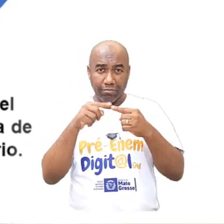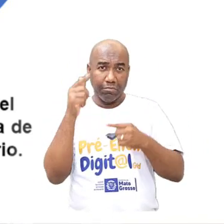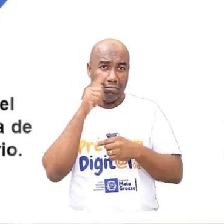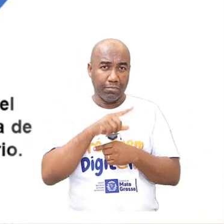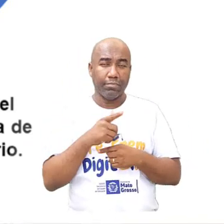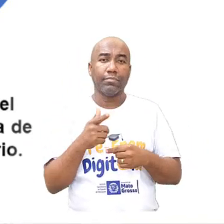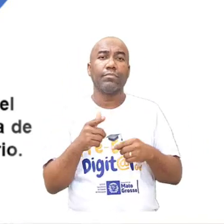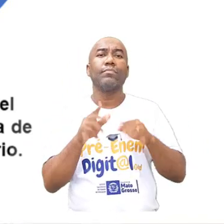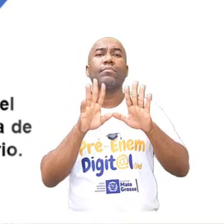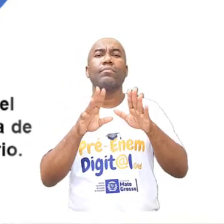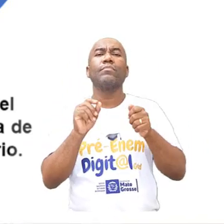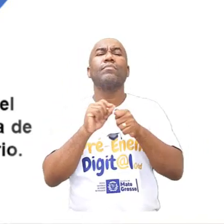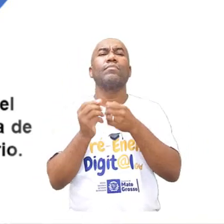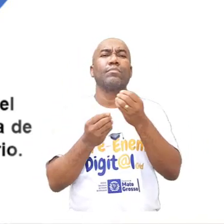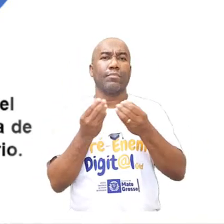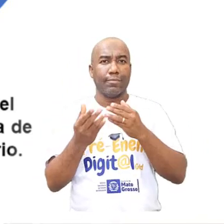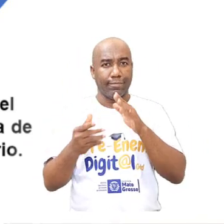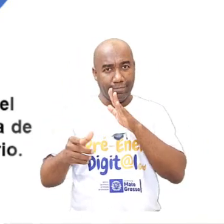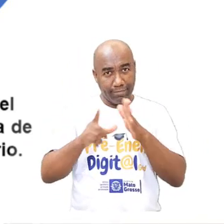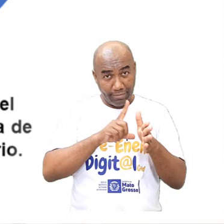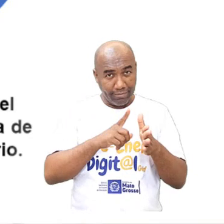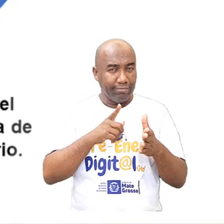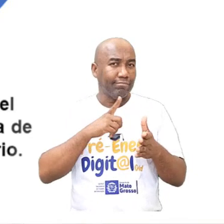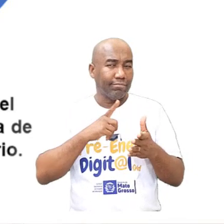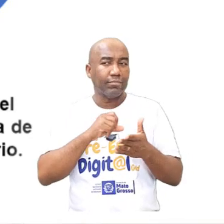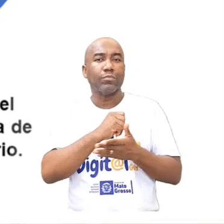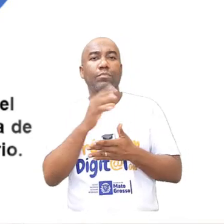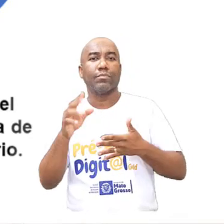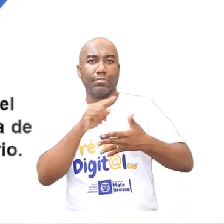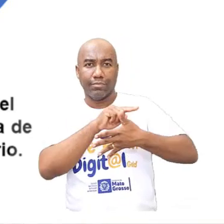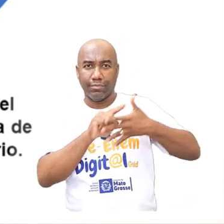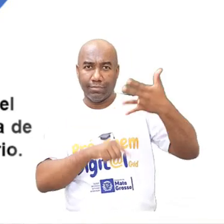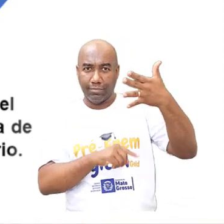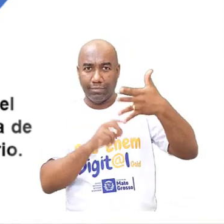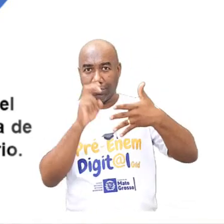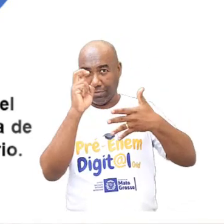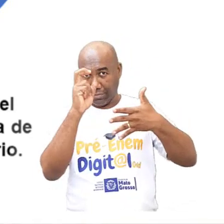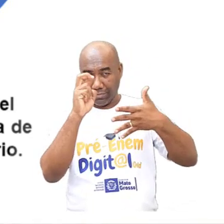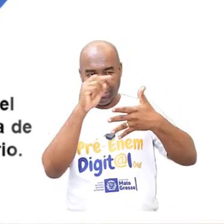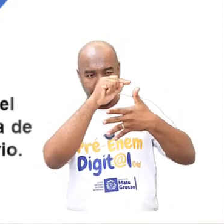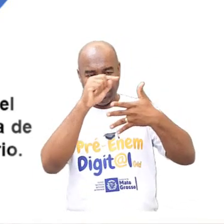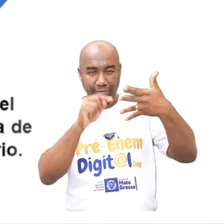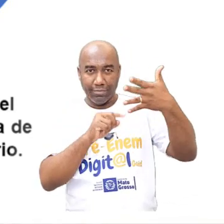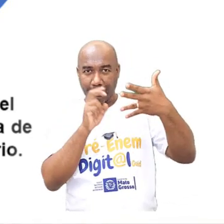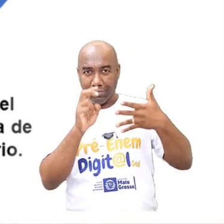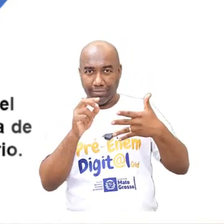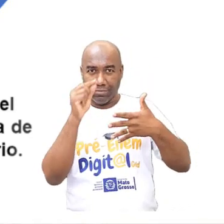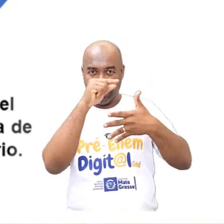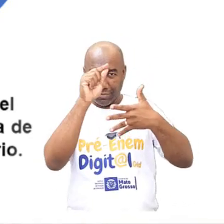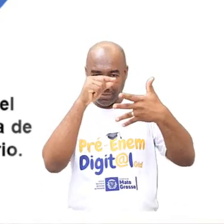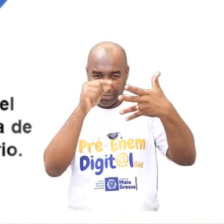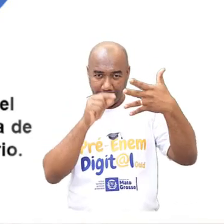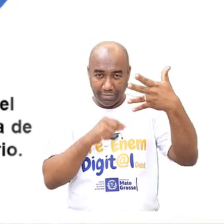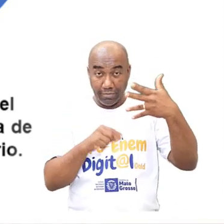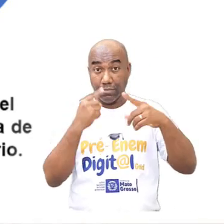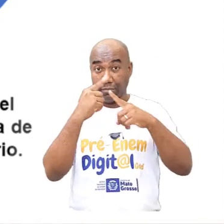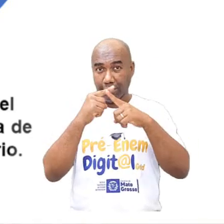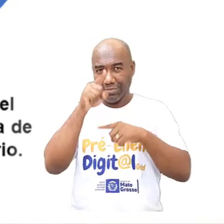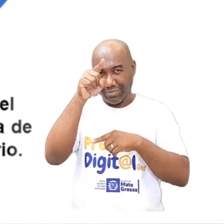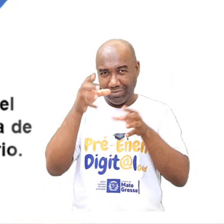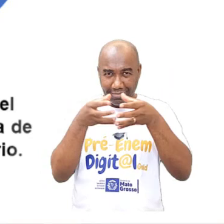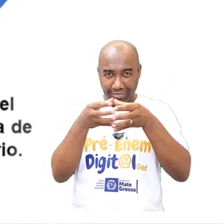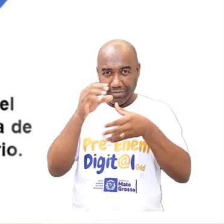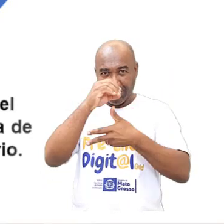completas. É necessário que uma delas tenha cinco elementos. de forma evidente. O corretor vai olhar e